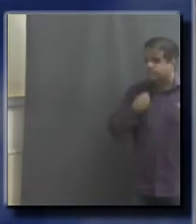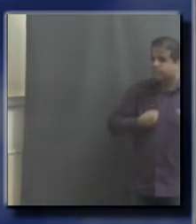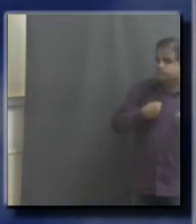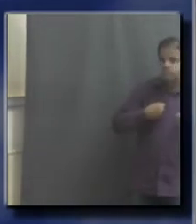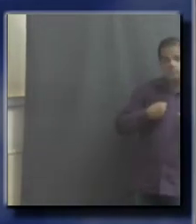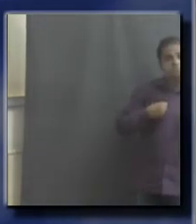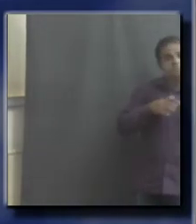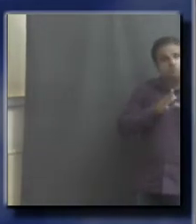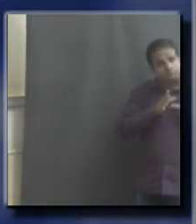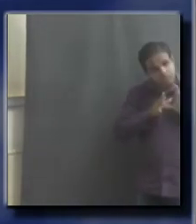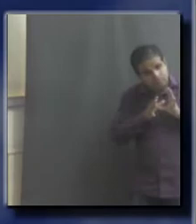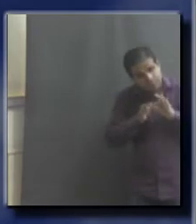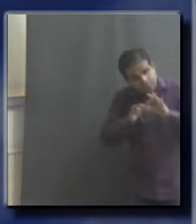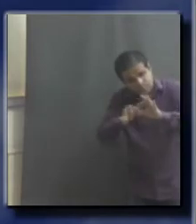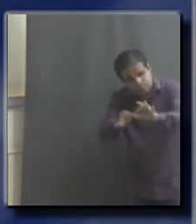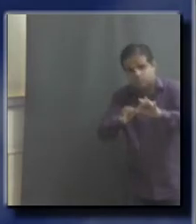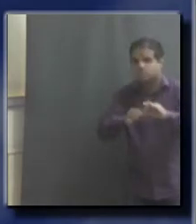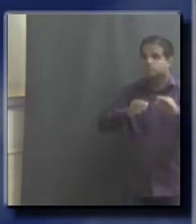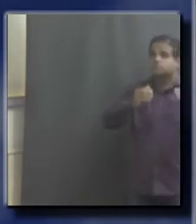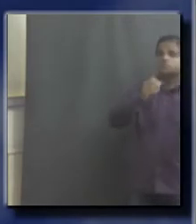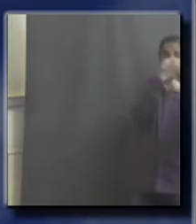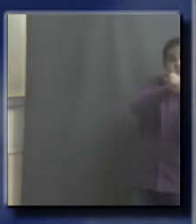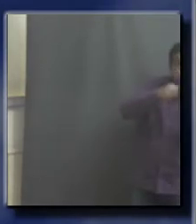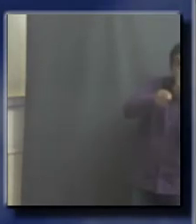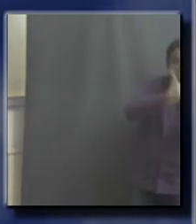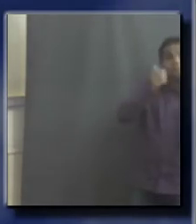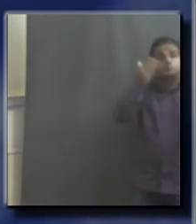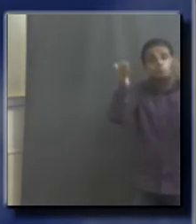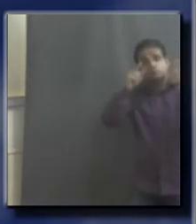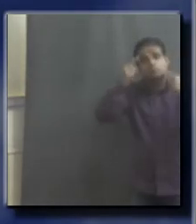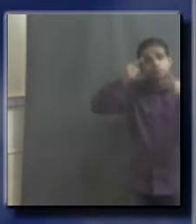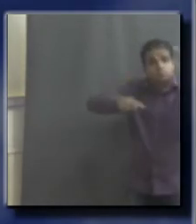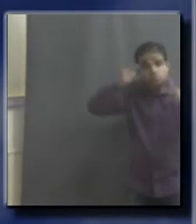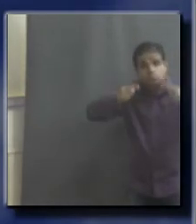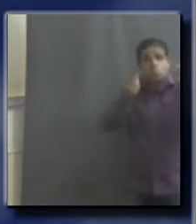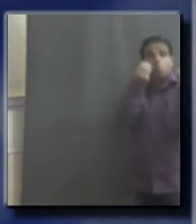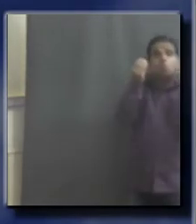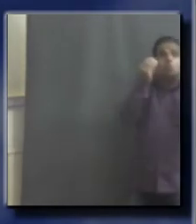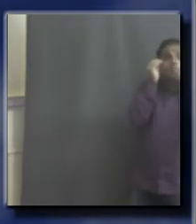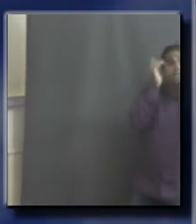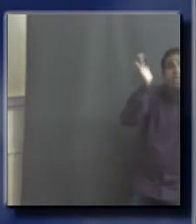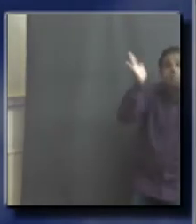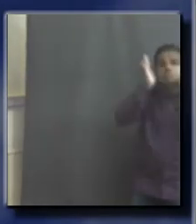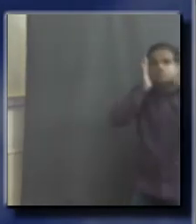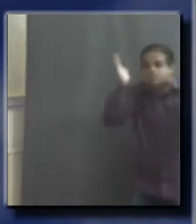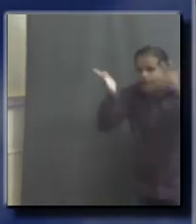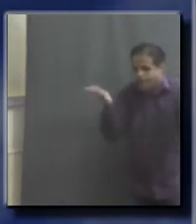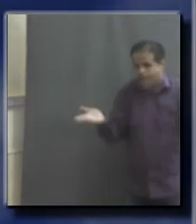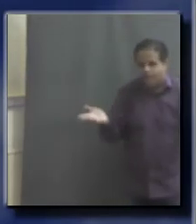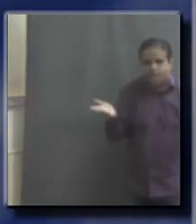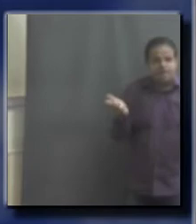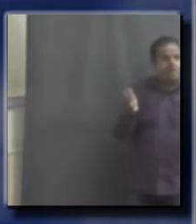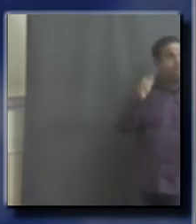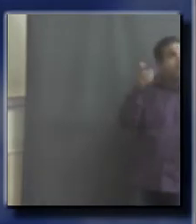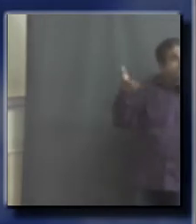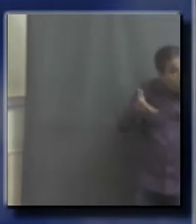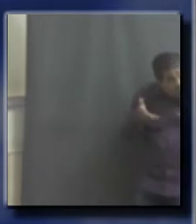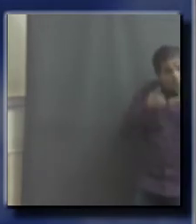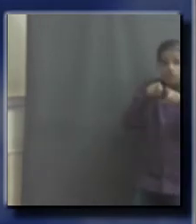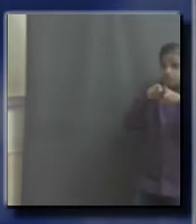contexto sociopolítico que estamos vivendo, e como pensar não só neste momento, mas pensar para o